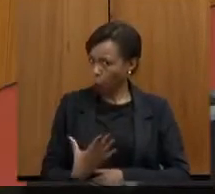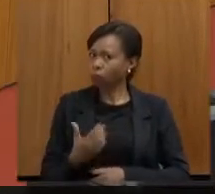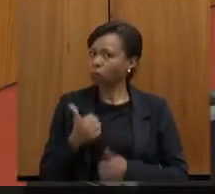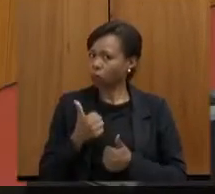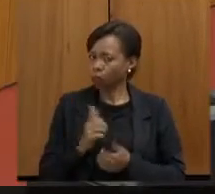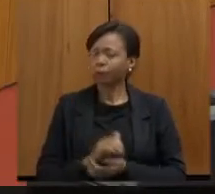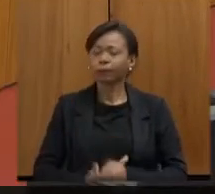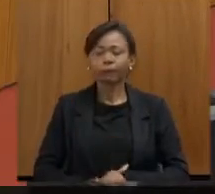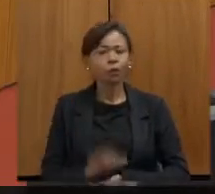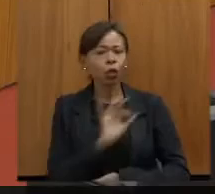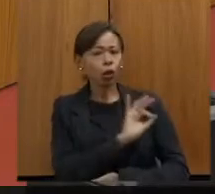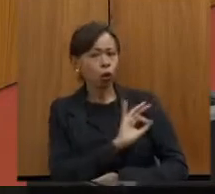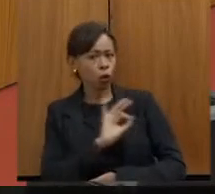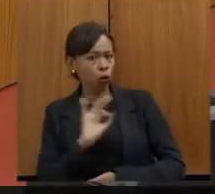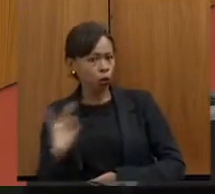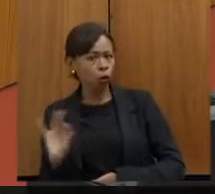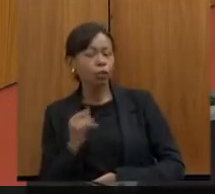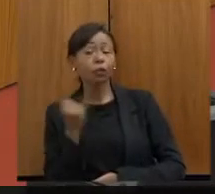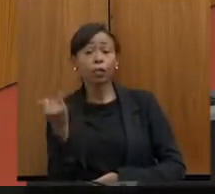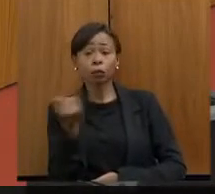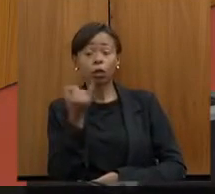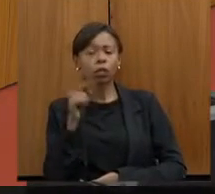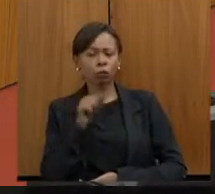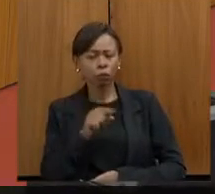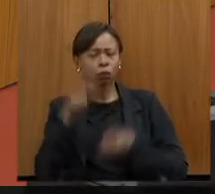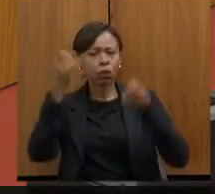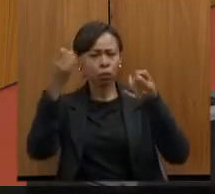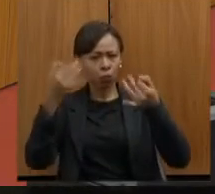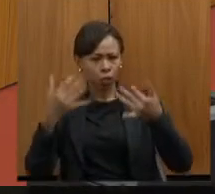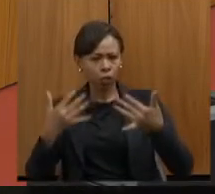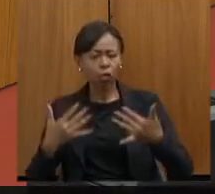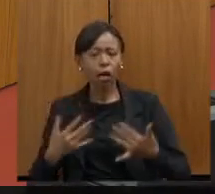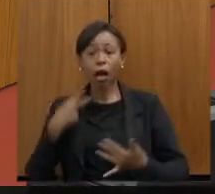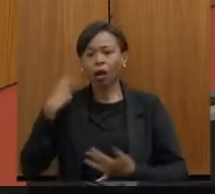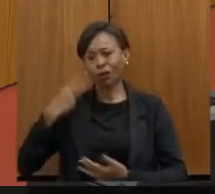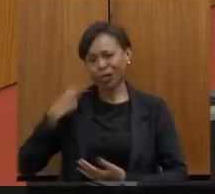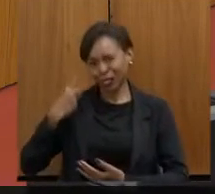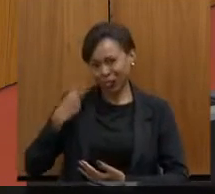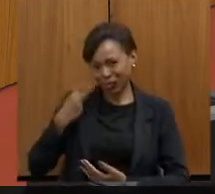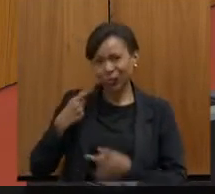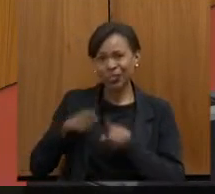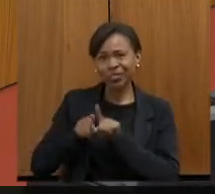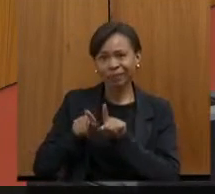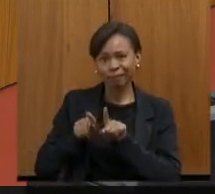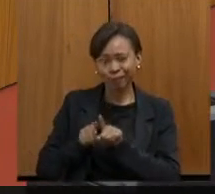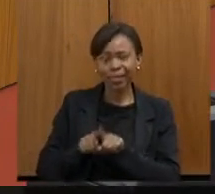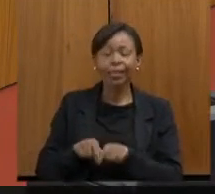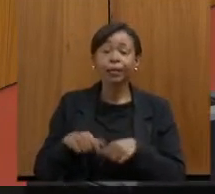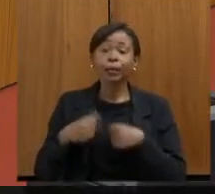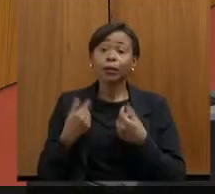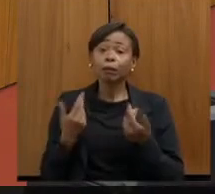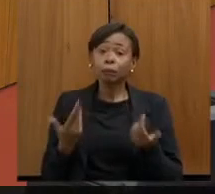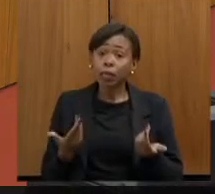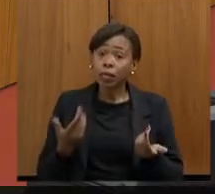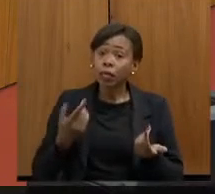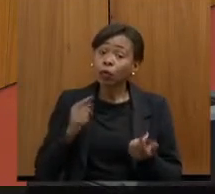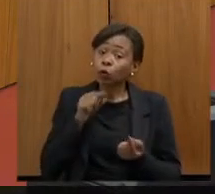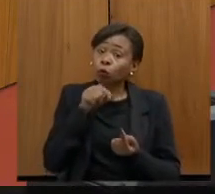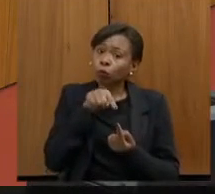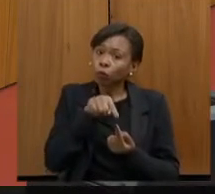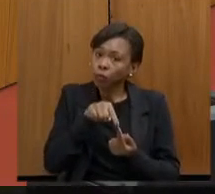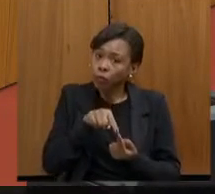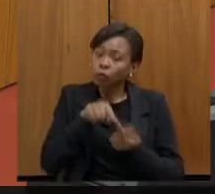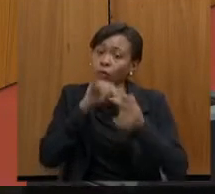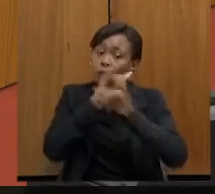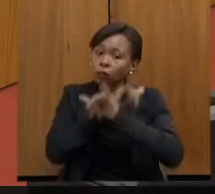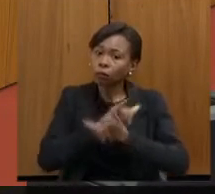Ótimo. Muito bom. Então, é importante ter esse esclarecimento ao vereador também, não vereador? Sim. Para que nós possamos passar a